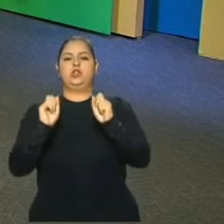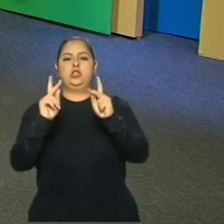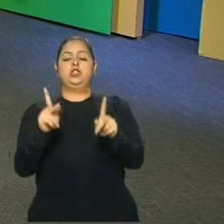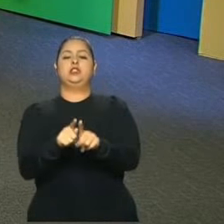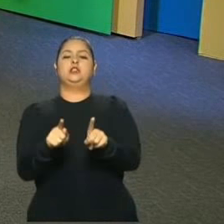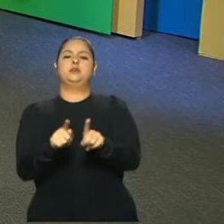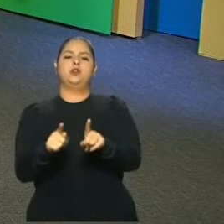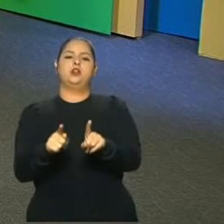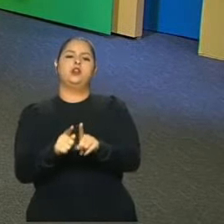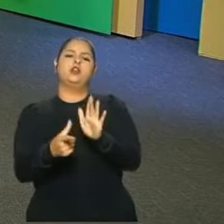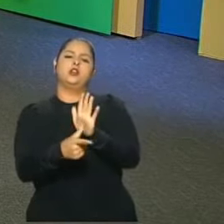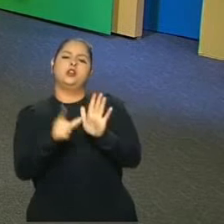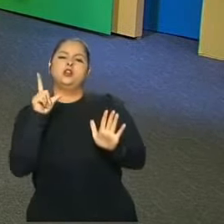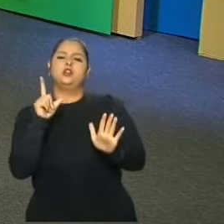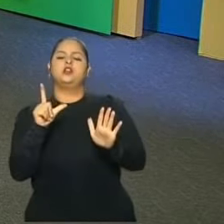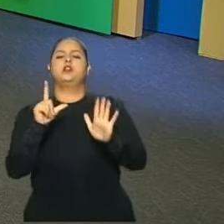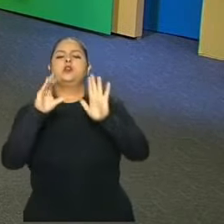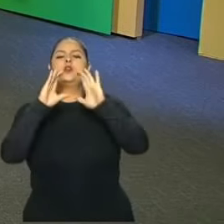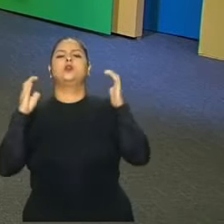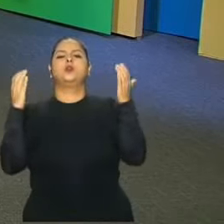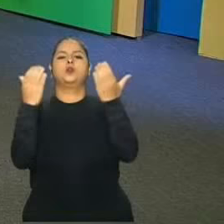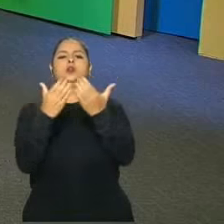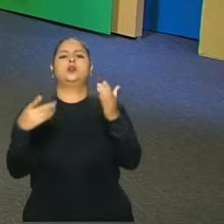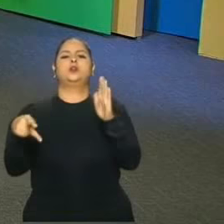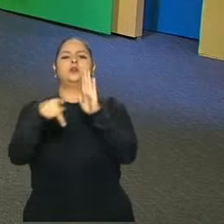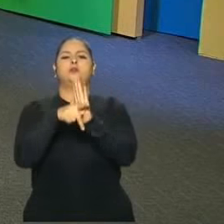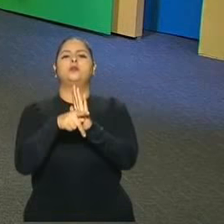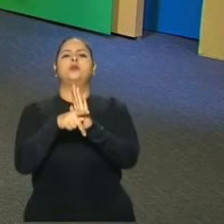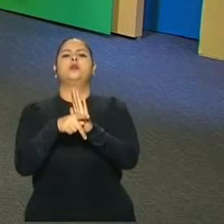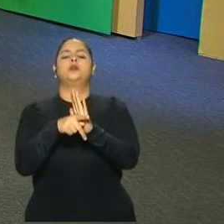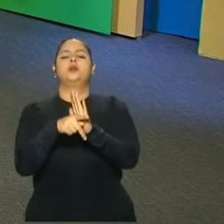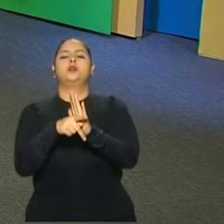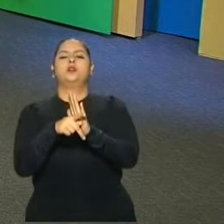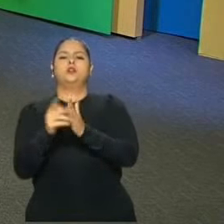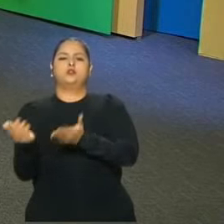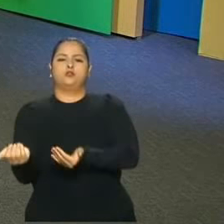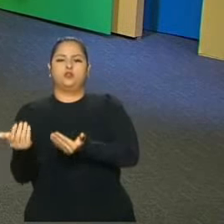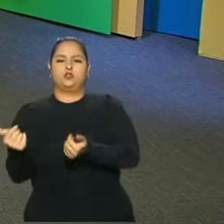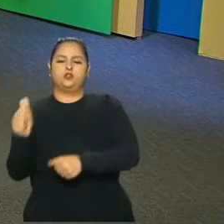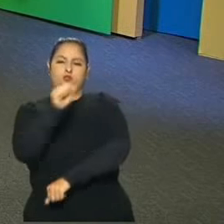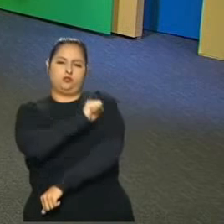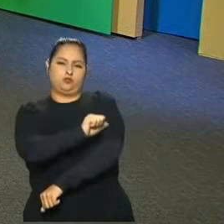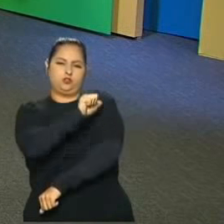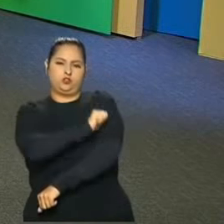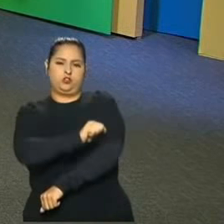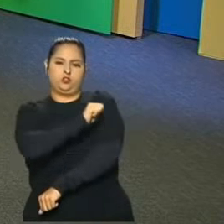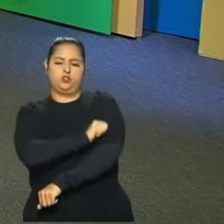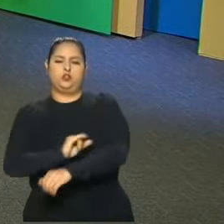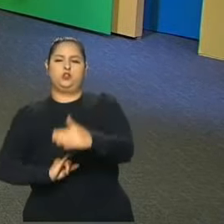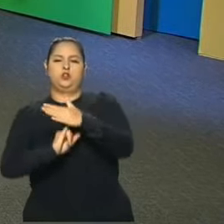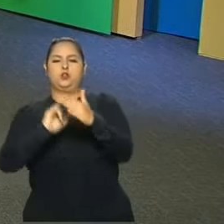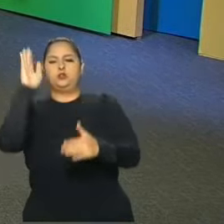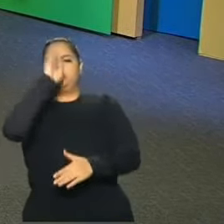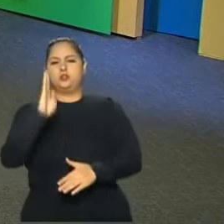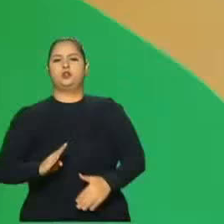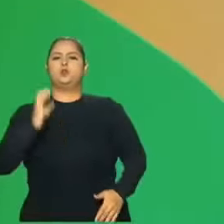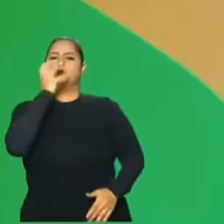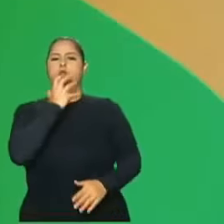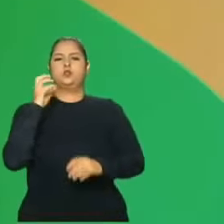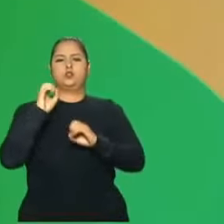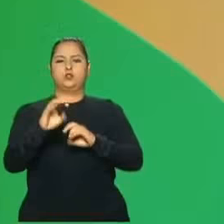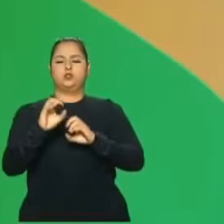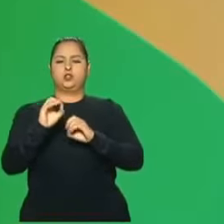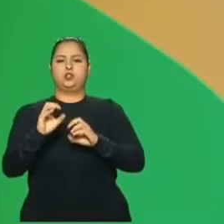aqui um pouquinho mais do nosso coral do Coro Laboratório Juvenil do Rio de Janeiro, do Instituto Brasileiro de Música e Educação.